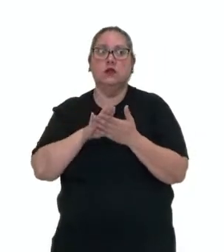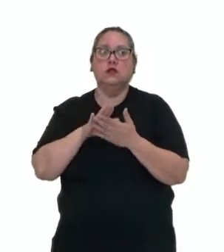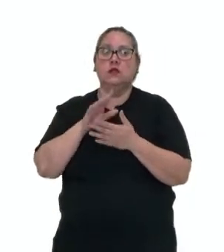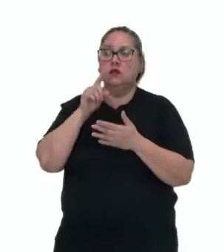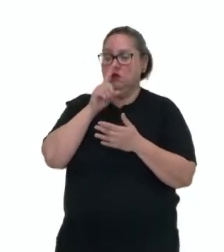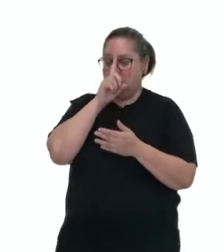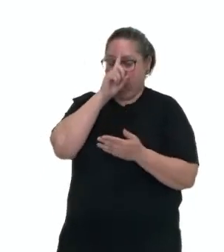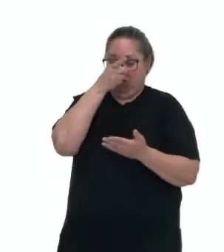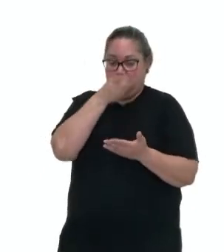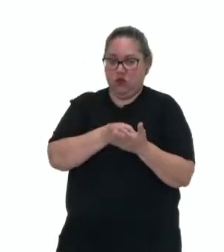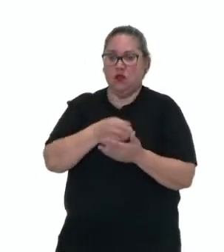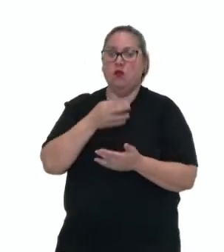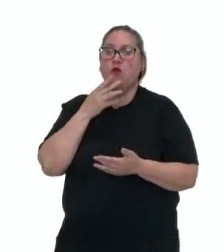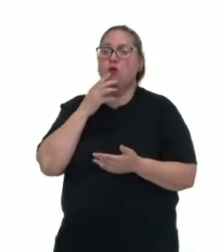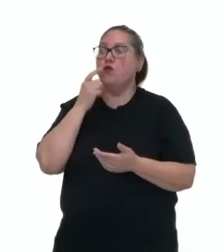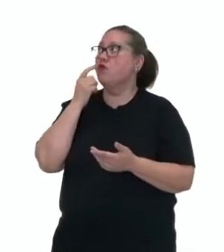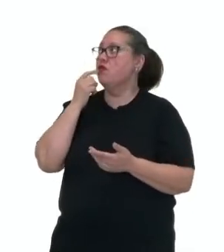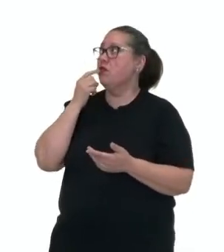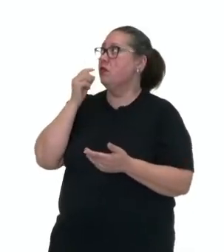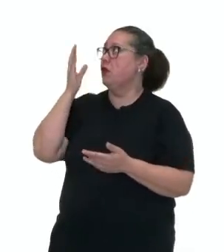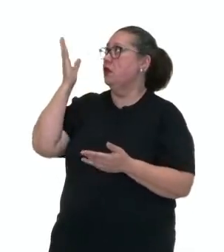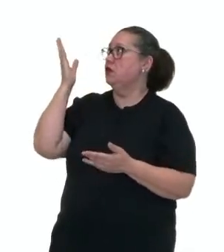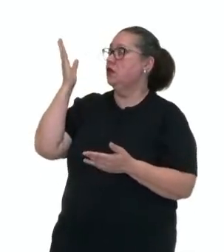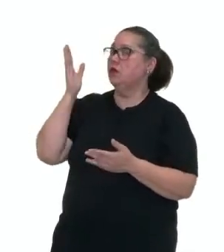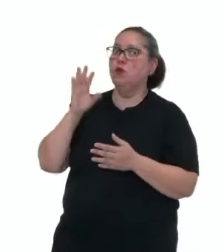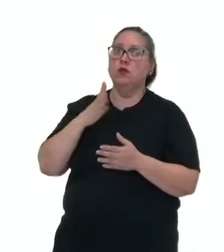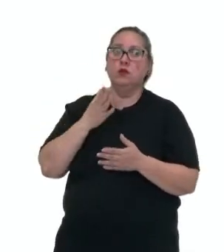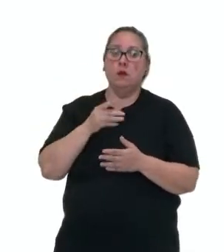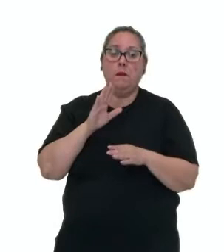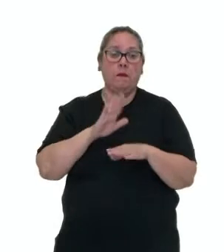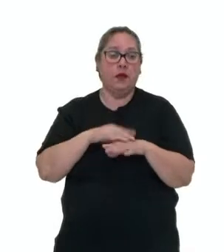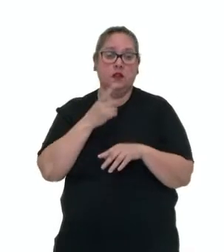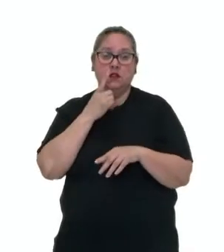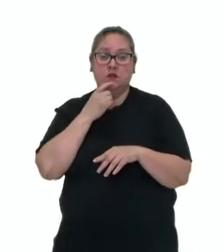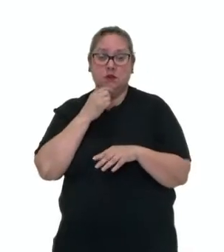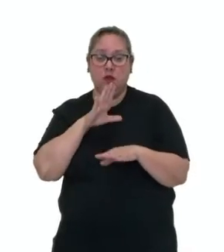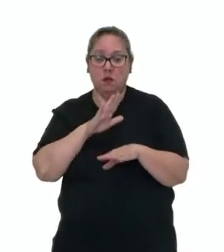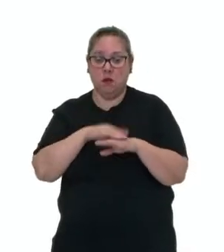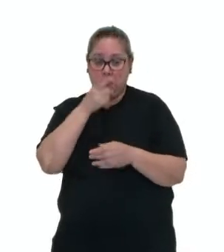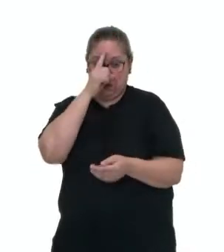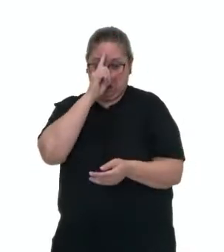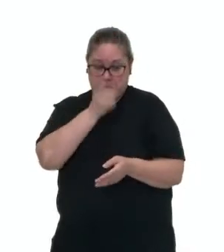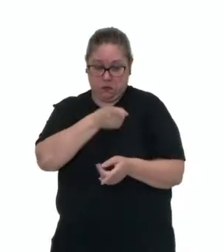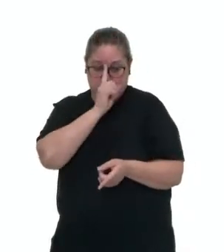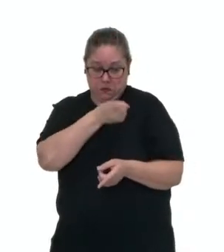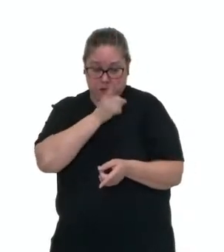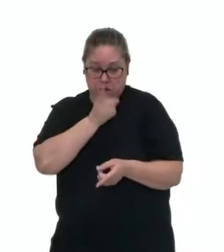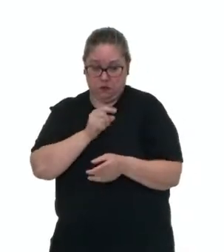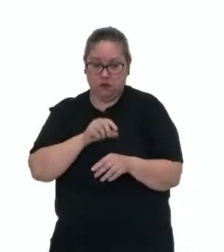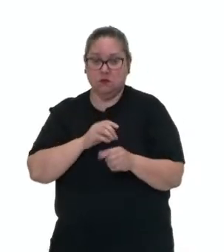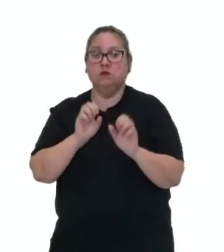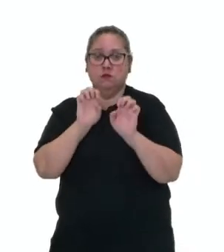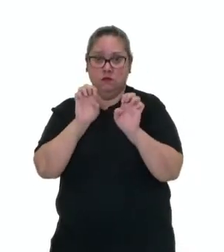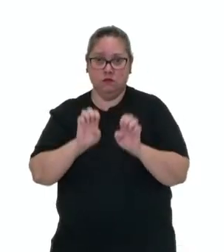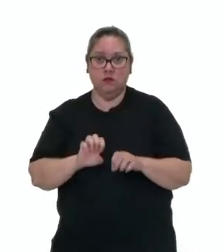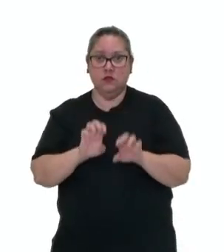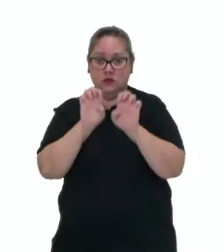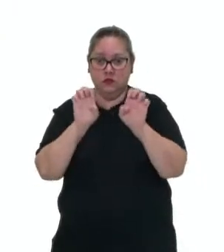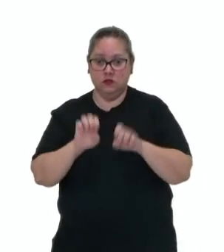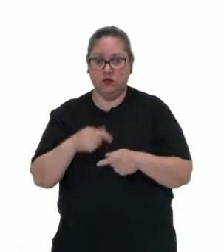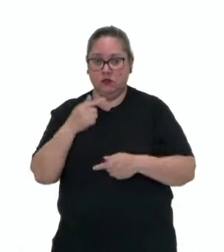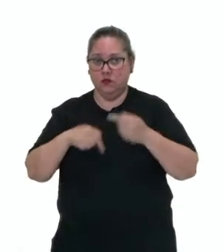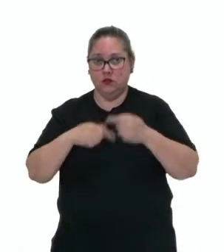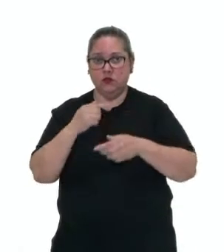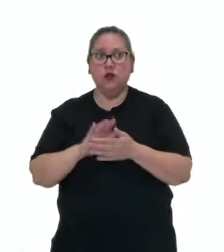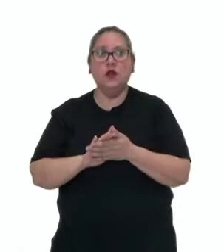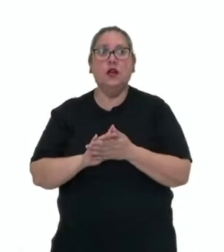regimes autoritários em coloração vermelha. Quanto mais vermelho, mais autoritário sendo esse regime